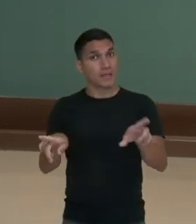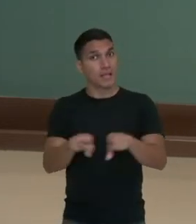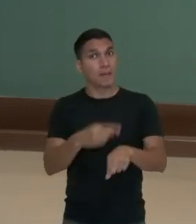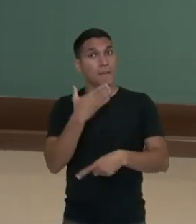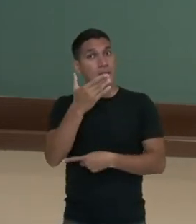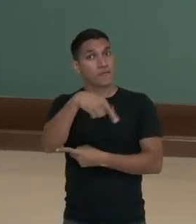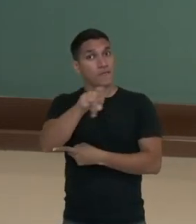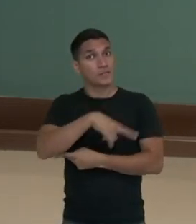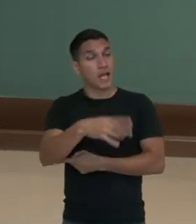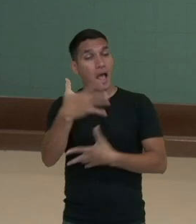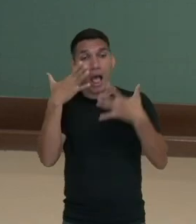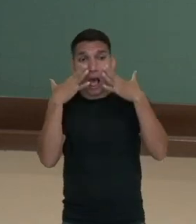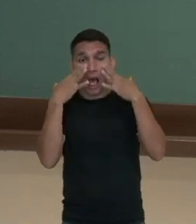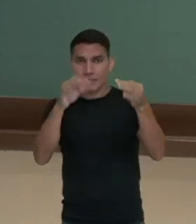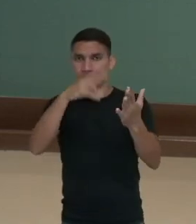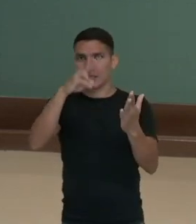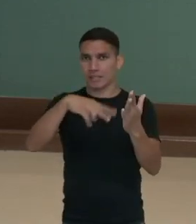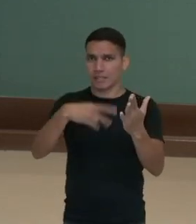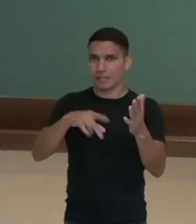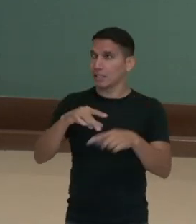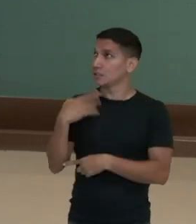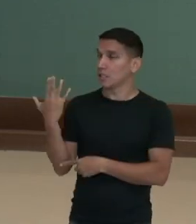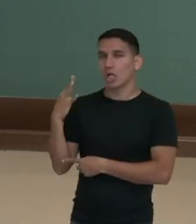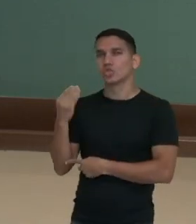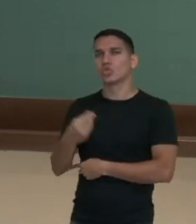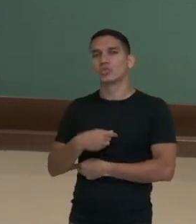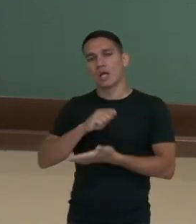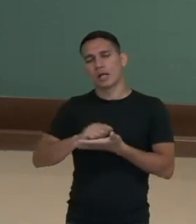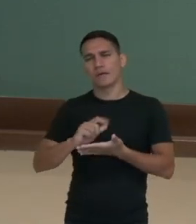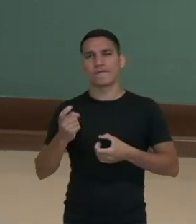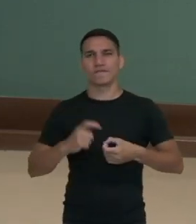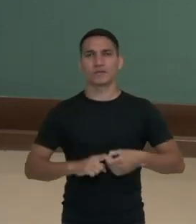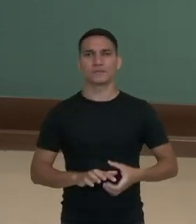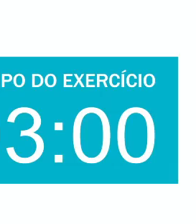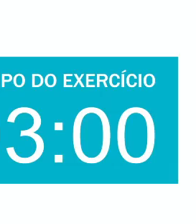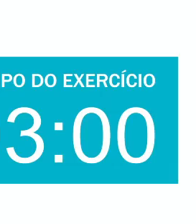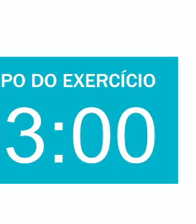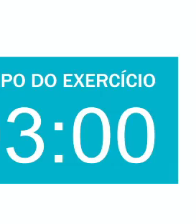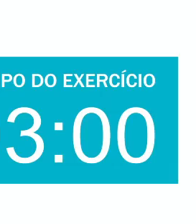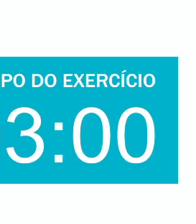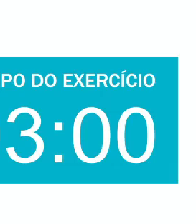atenção todas essas informações, anote essa tela e já voltamos.